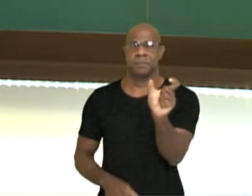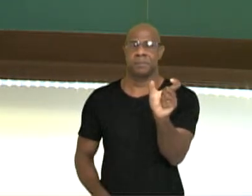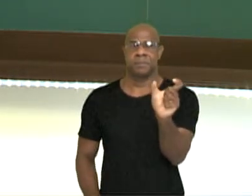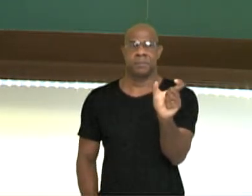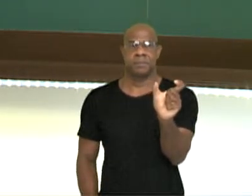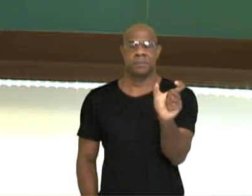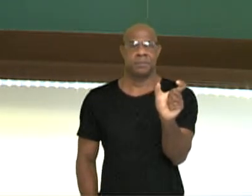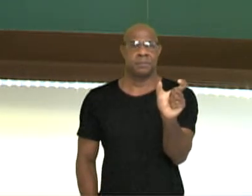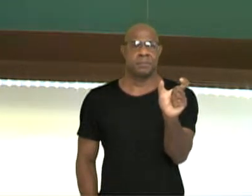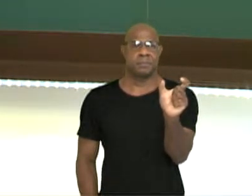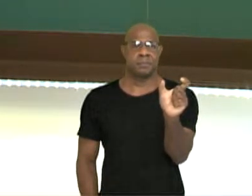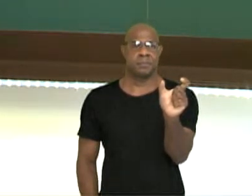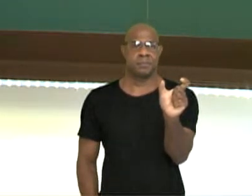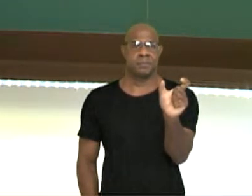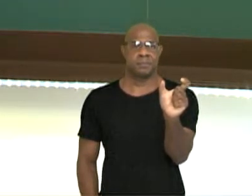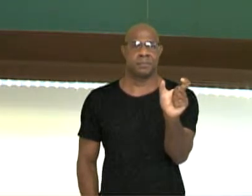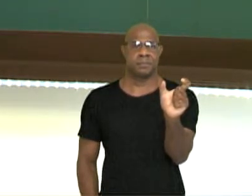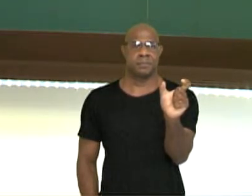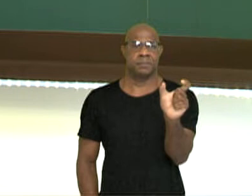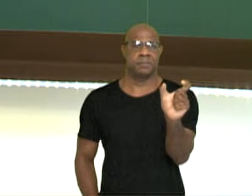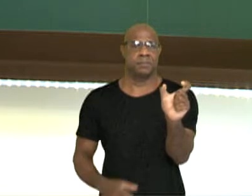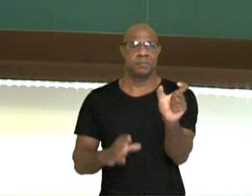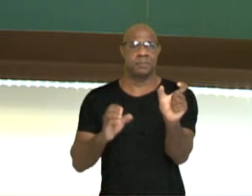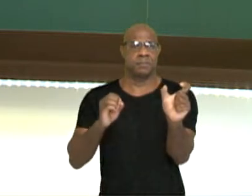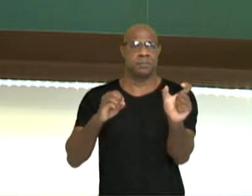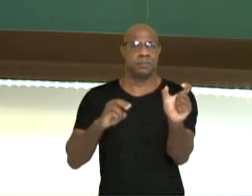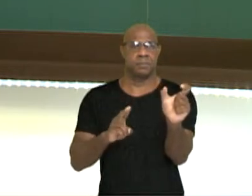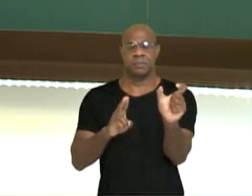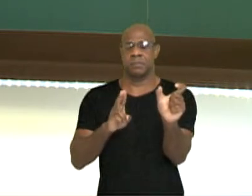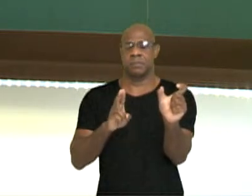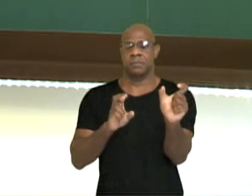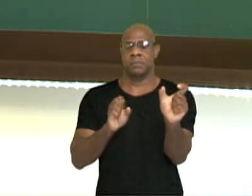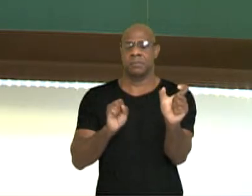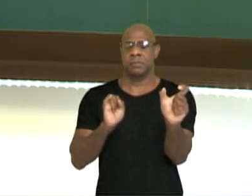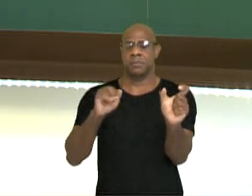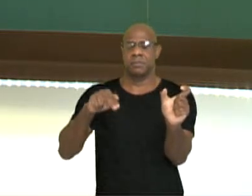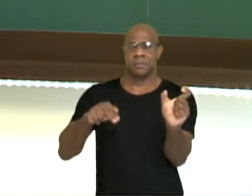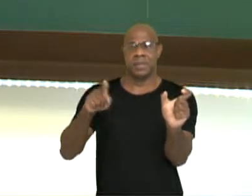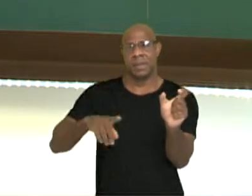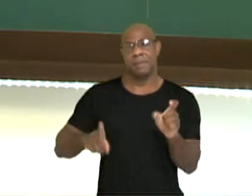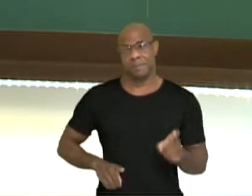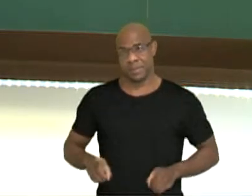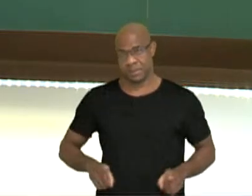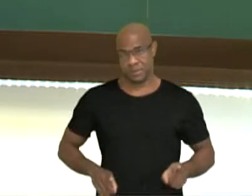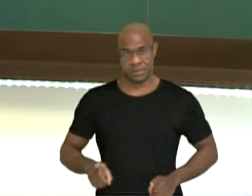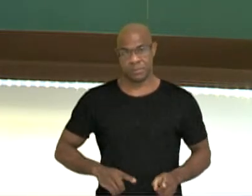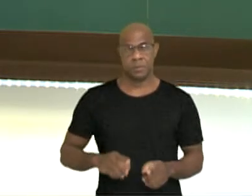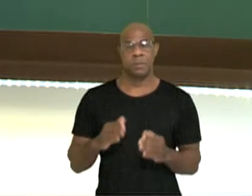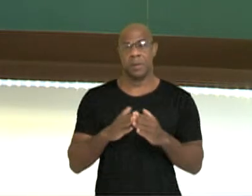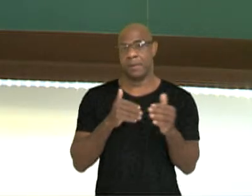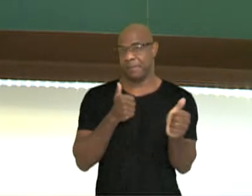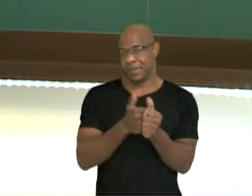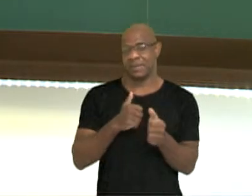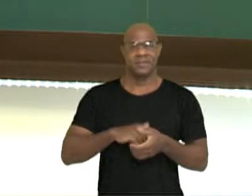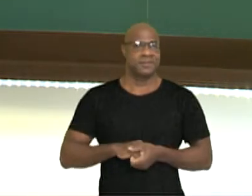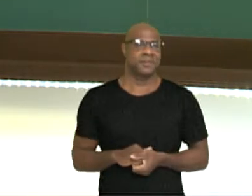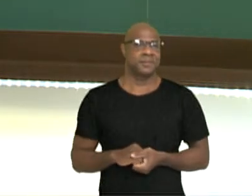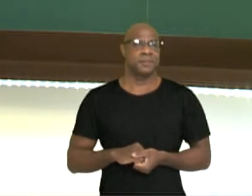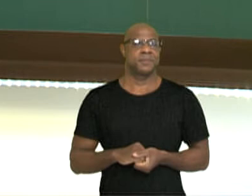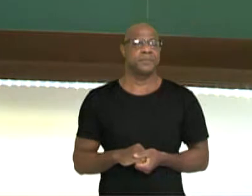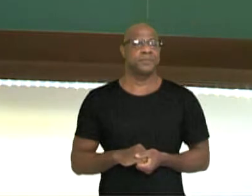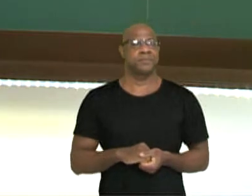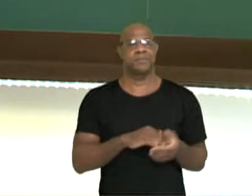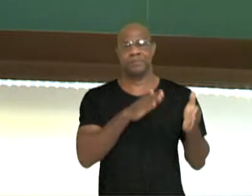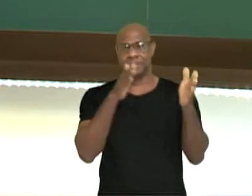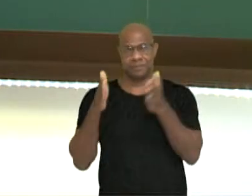cousin. Tenho também uncle que aparece lá. Então, cousin, os primos, né? O primo, a prima, mora perto, certo? E daí